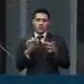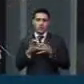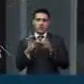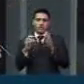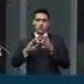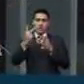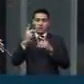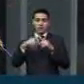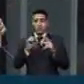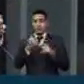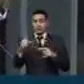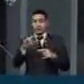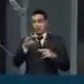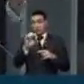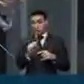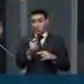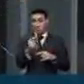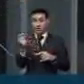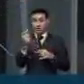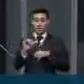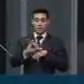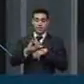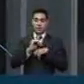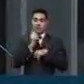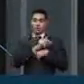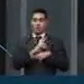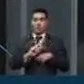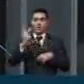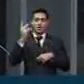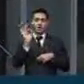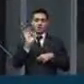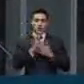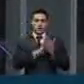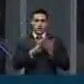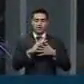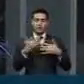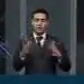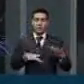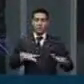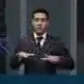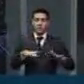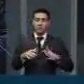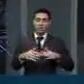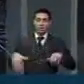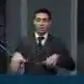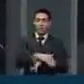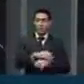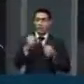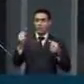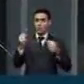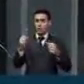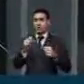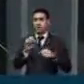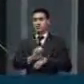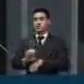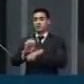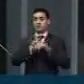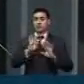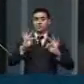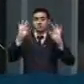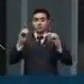das poucas capitais do Brasil que não teve aumento esse ano. Então, nos movimentos de ruas que estão acontecendo pelo estado afora,